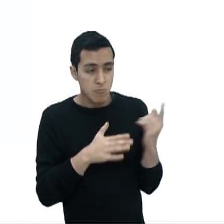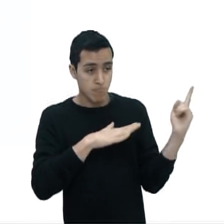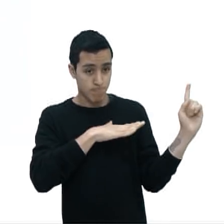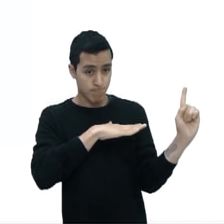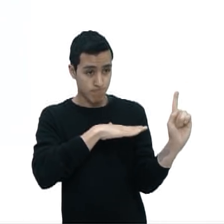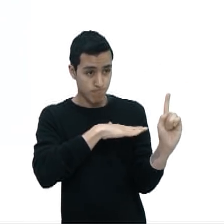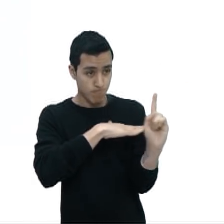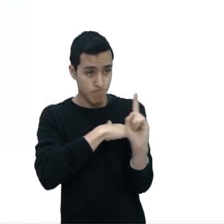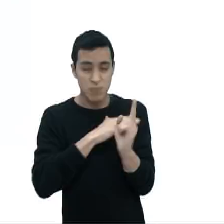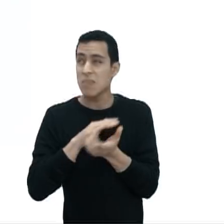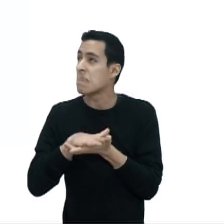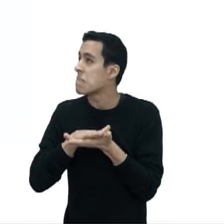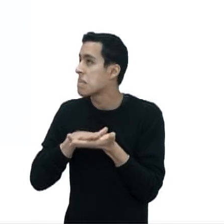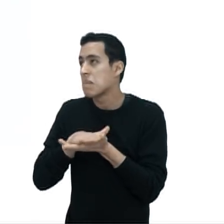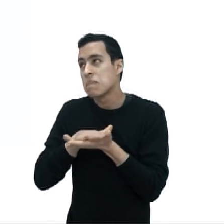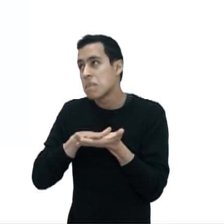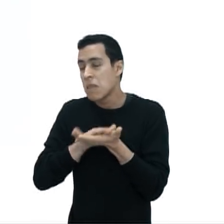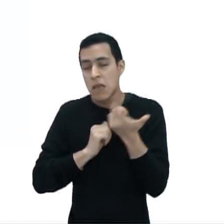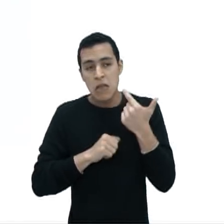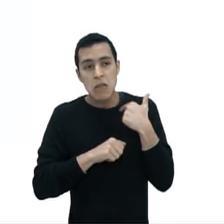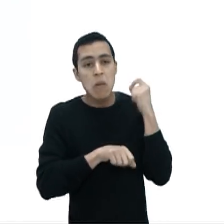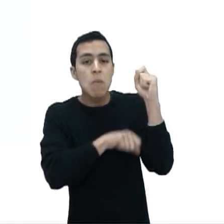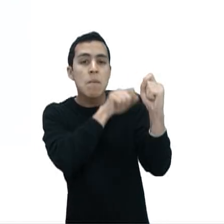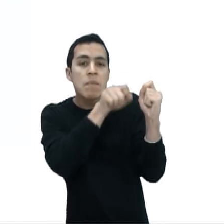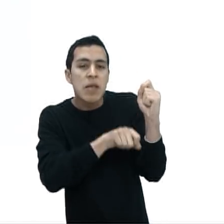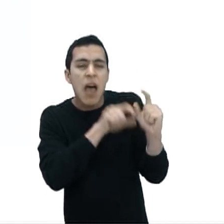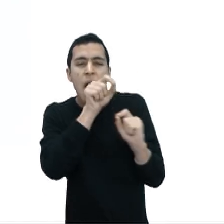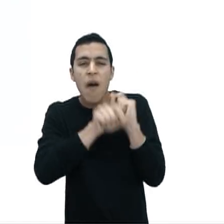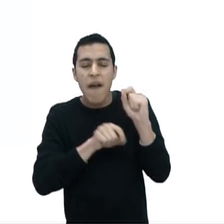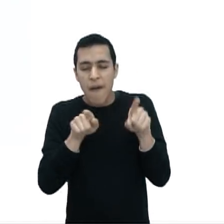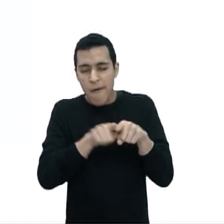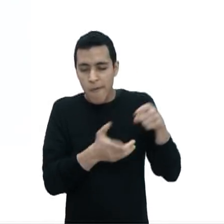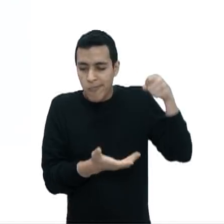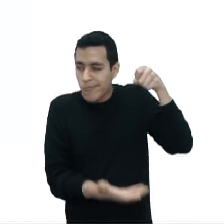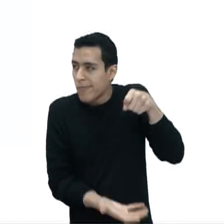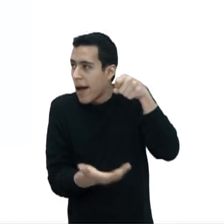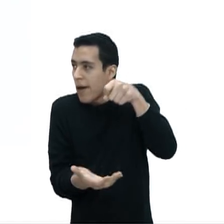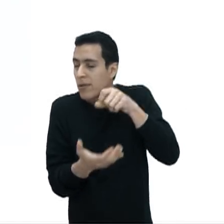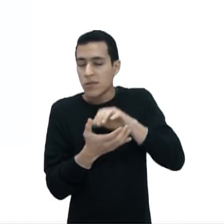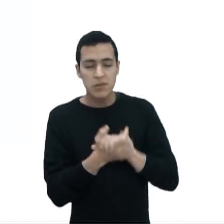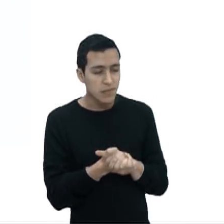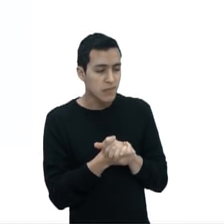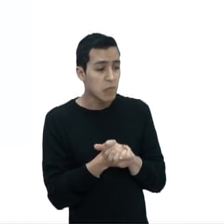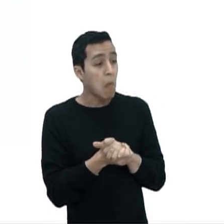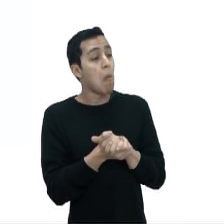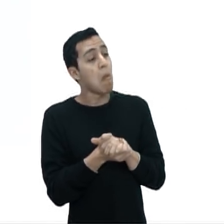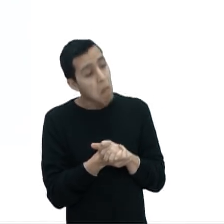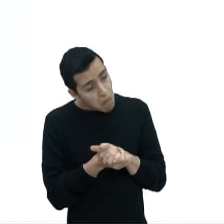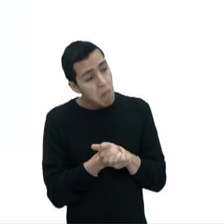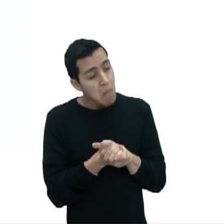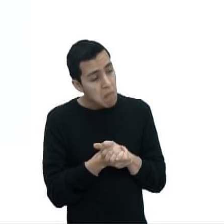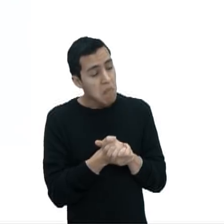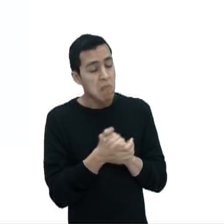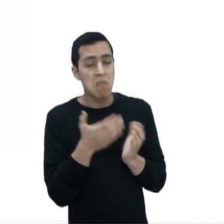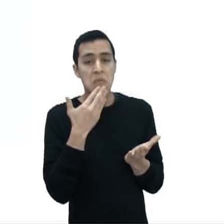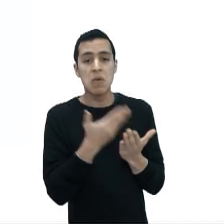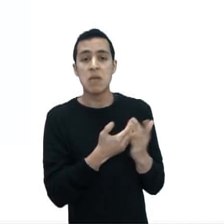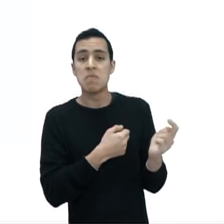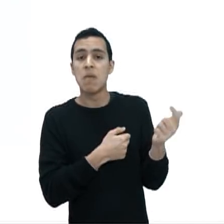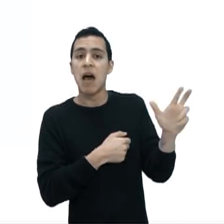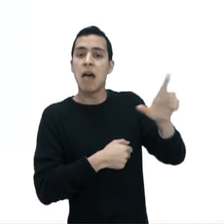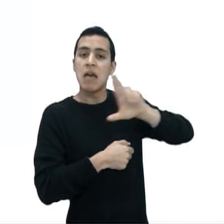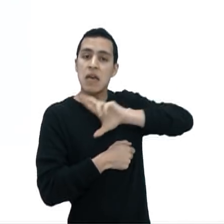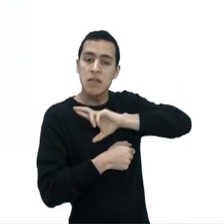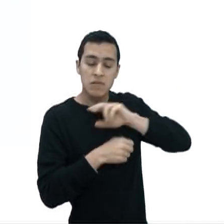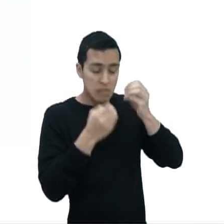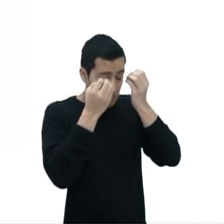amigo Timóteo. Fui à pesca de balde. Timóteo mostra-se surpreendido com a resposta.